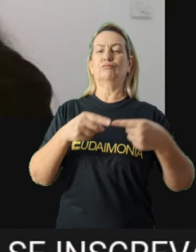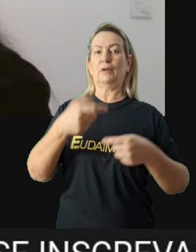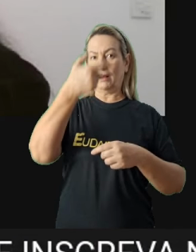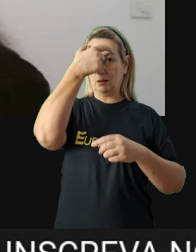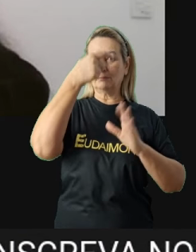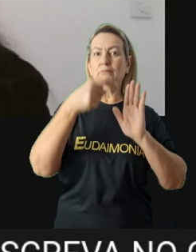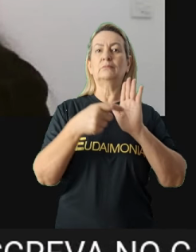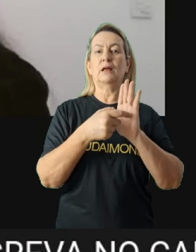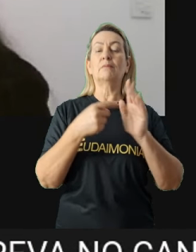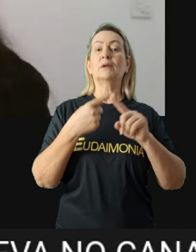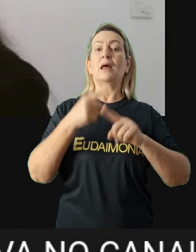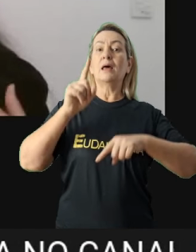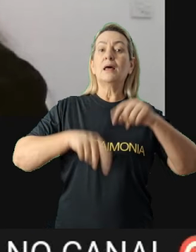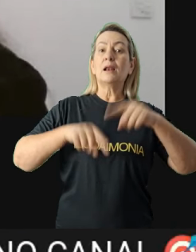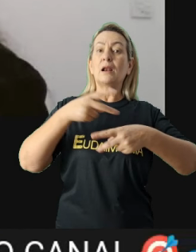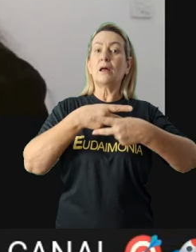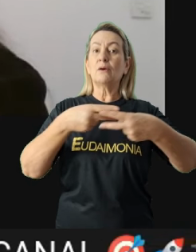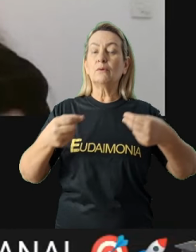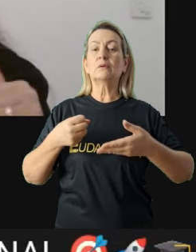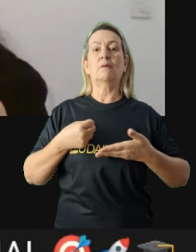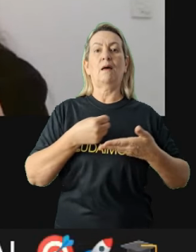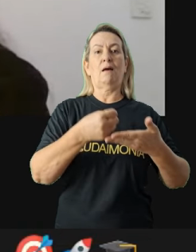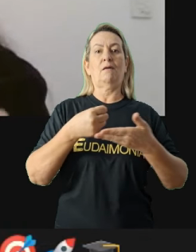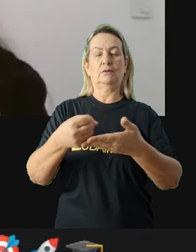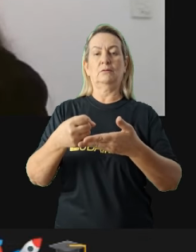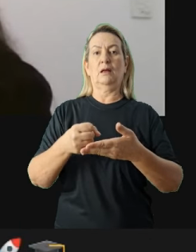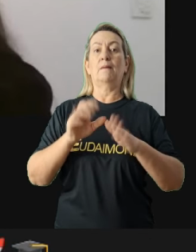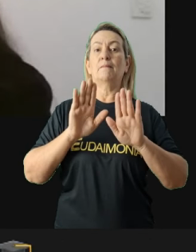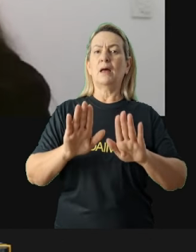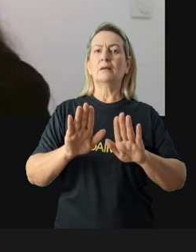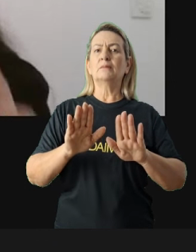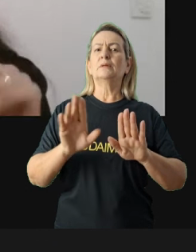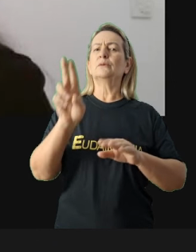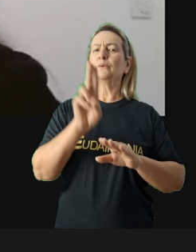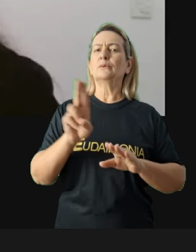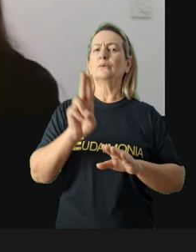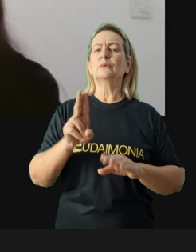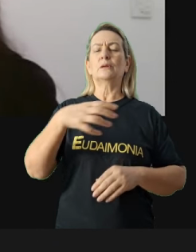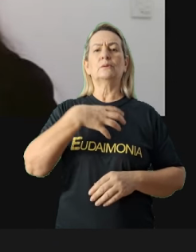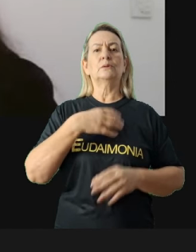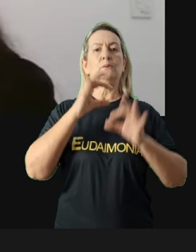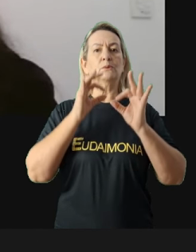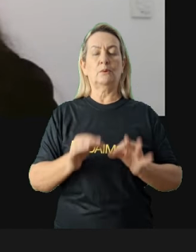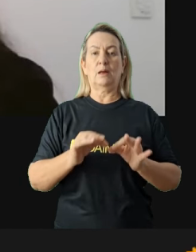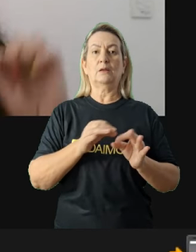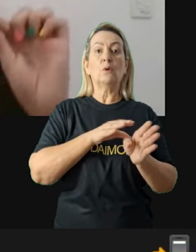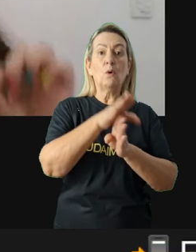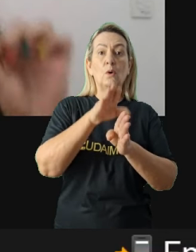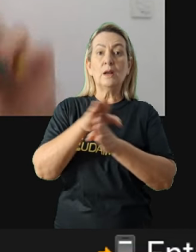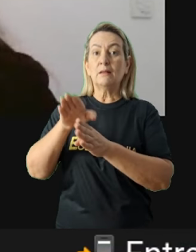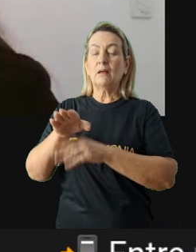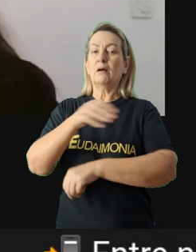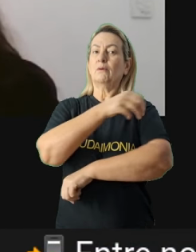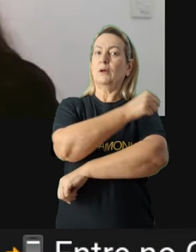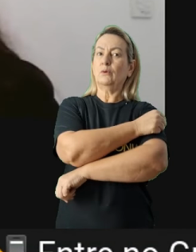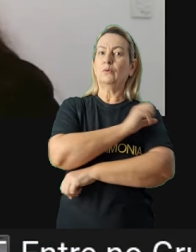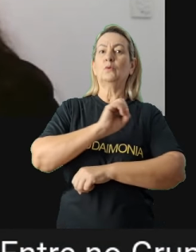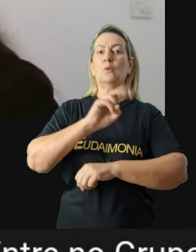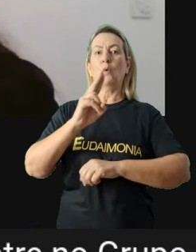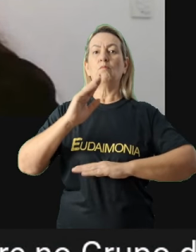gente discutir a questão da inteligência artificial, que eu vejo que é um recurso que só vai trazer benefício desde que a gente saiba usar de forma correta e oriente